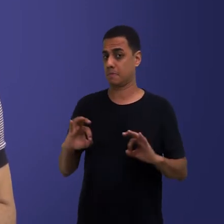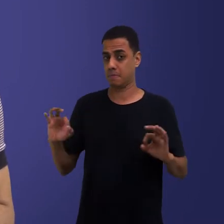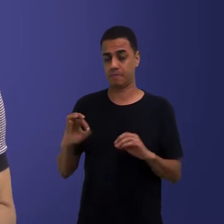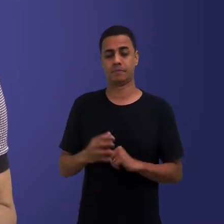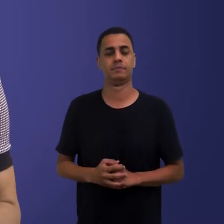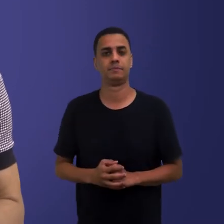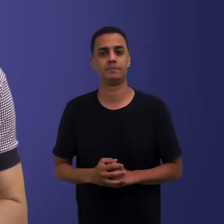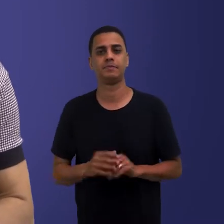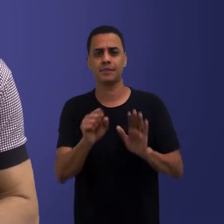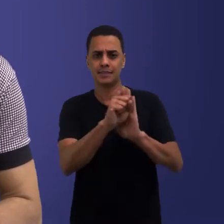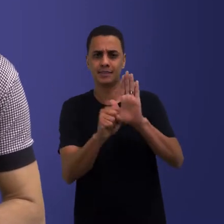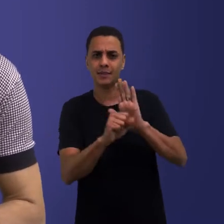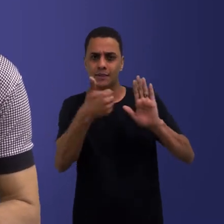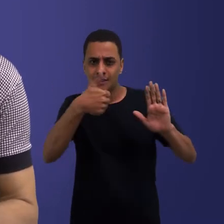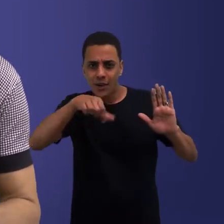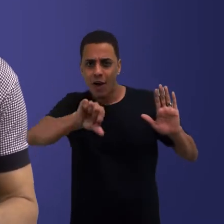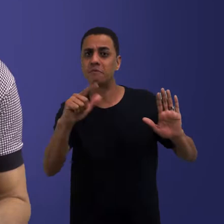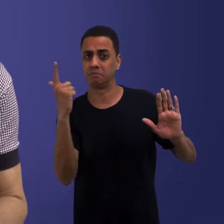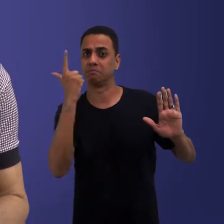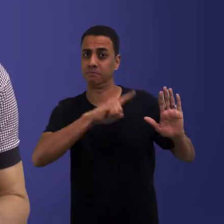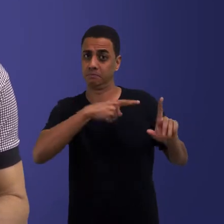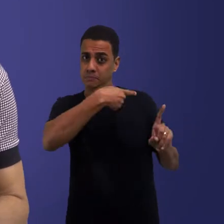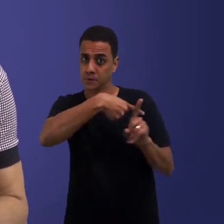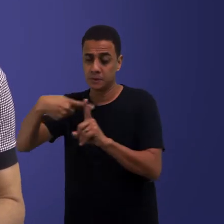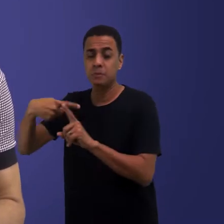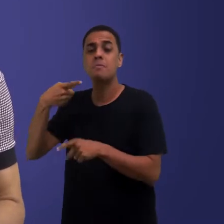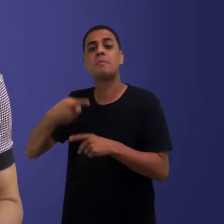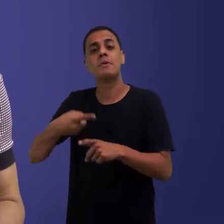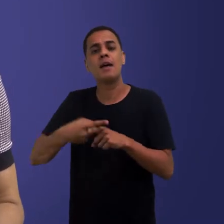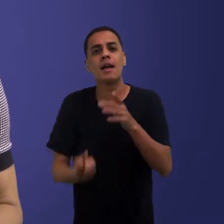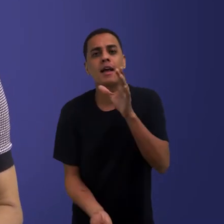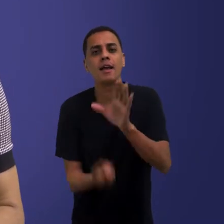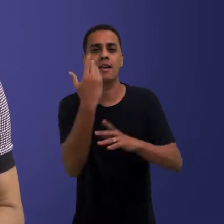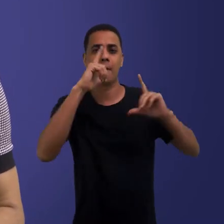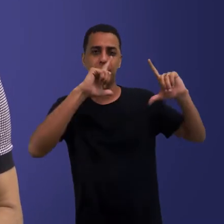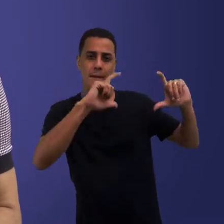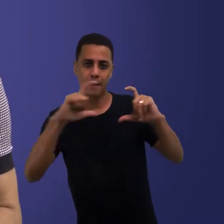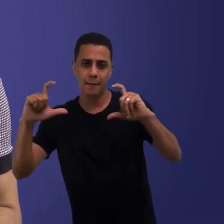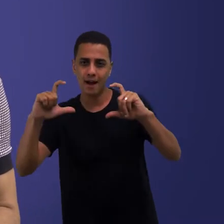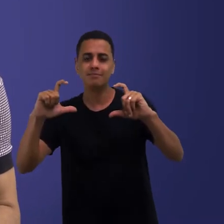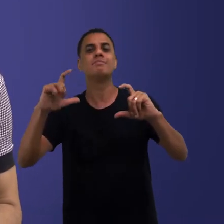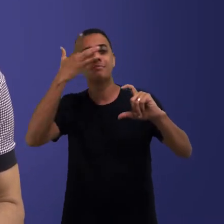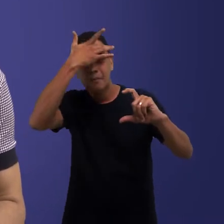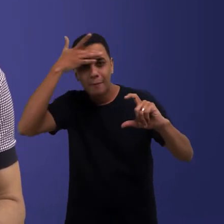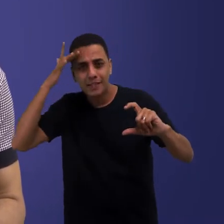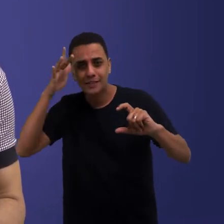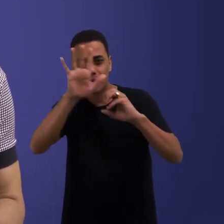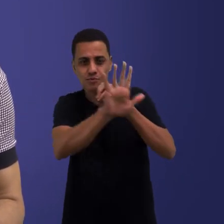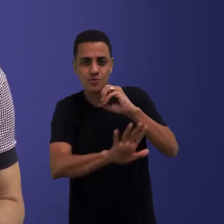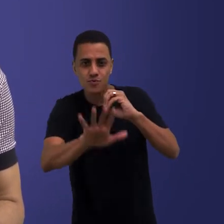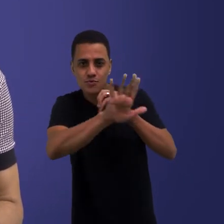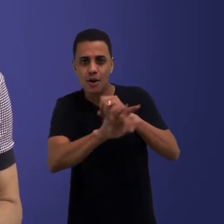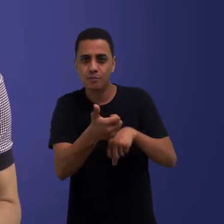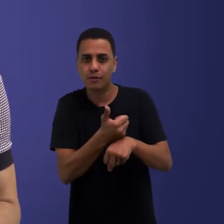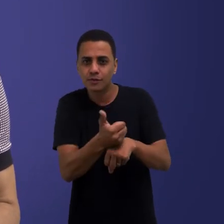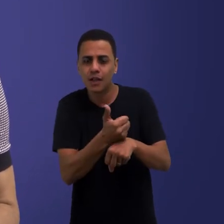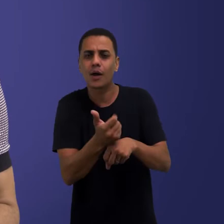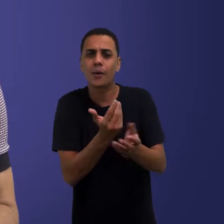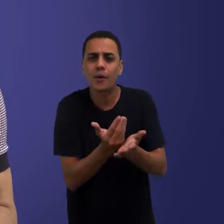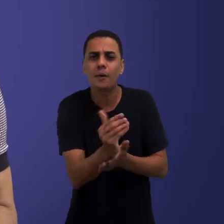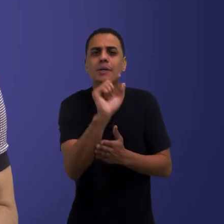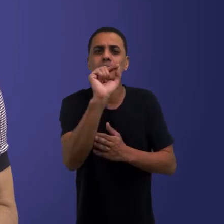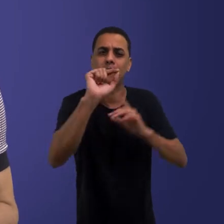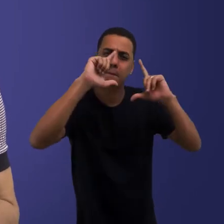O século XIX não deixa por menos. Com a invenção da fotografia, astrônomas e astrônomos aprendem a